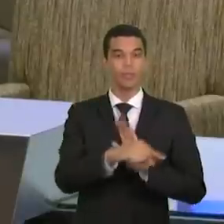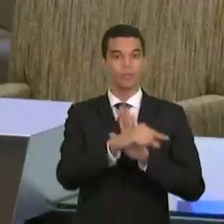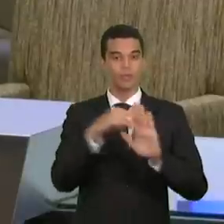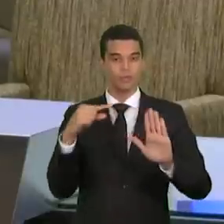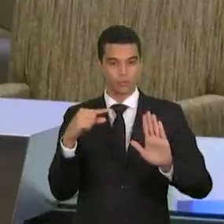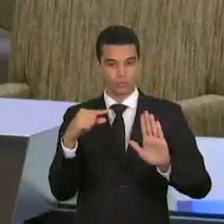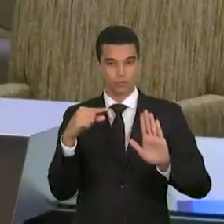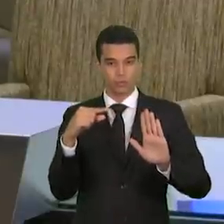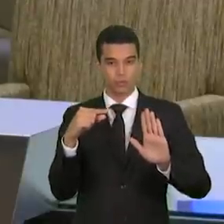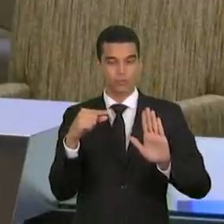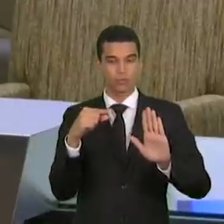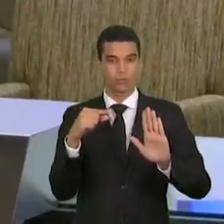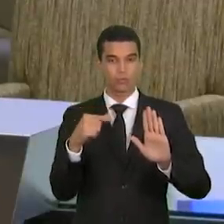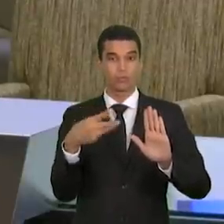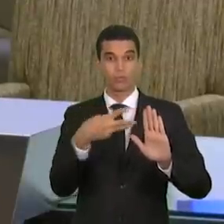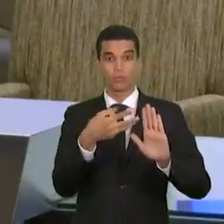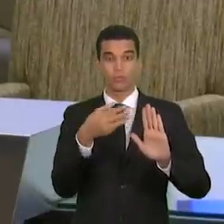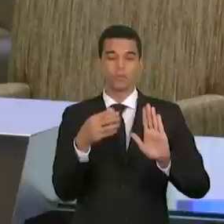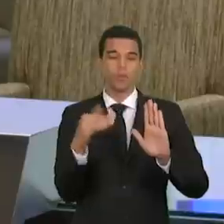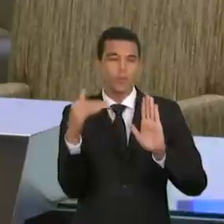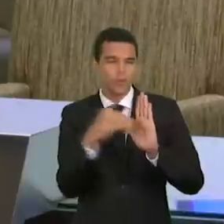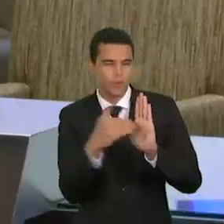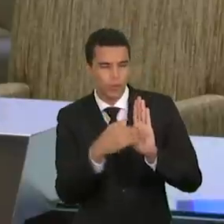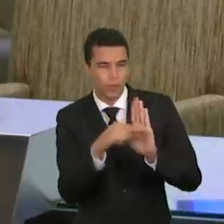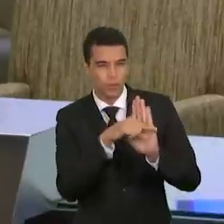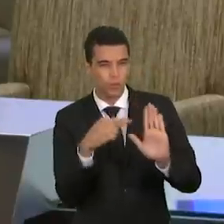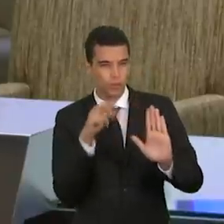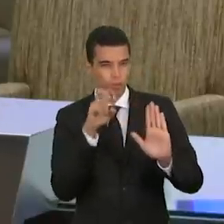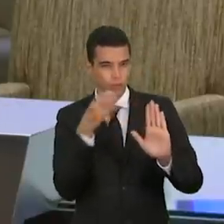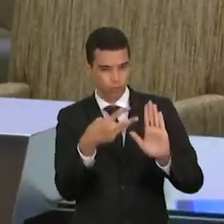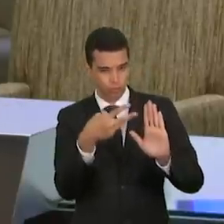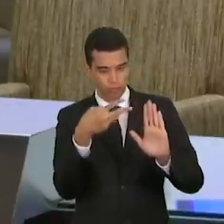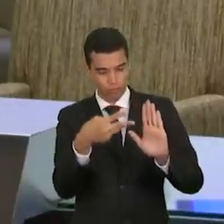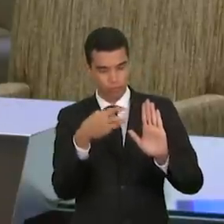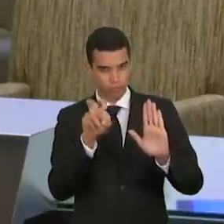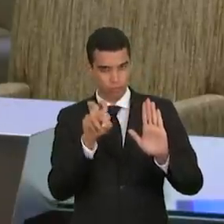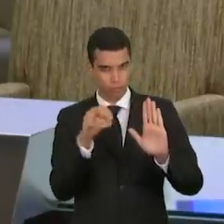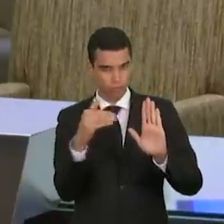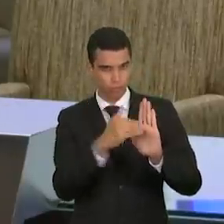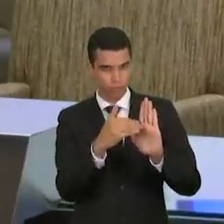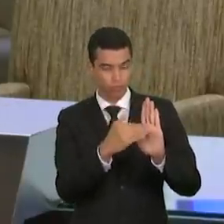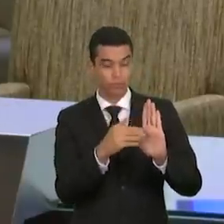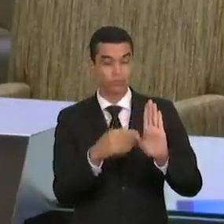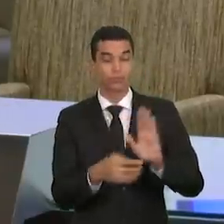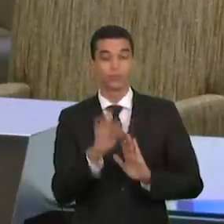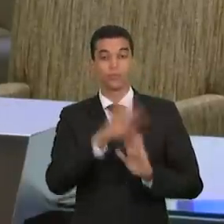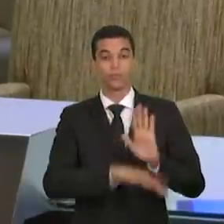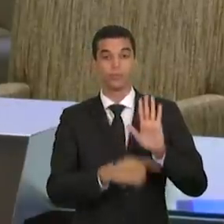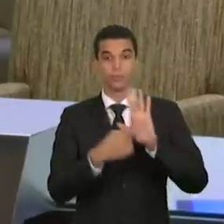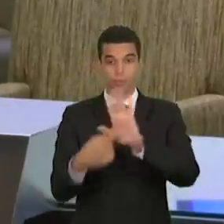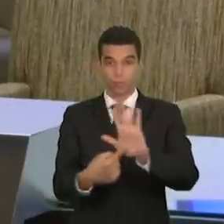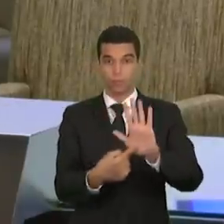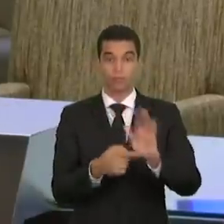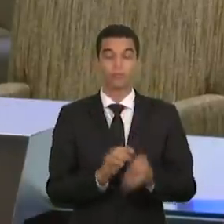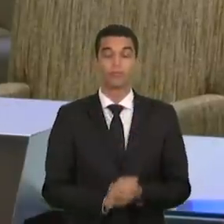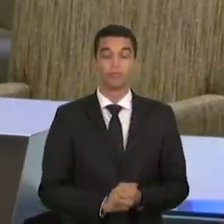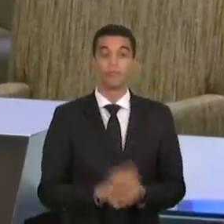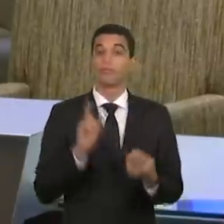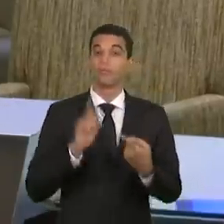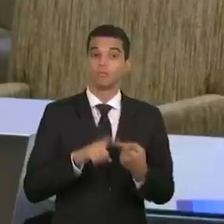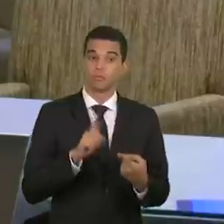versículo que se segue, ou melhor, no final do versículo 35. Repitam comigo: e as vossas candeias